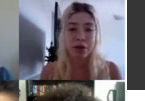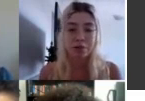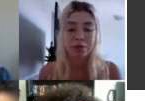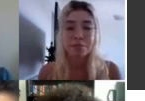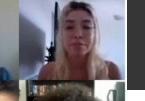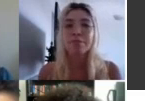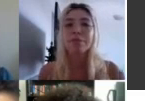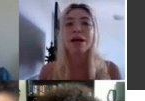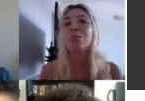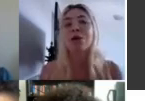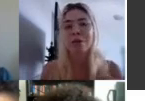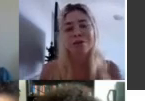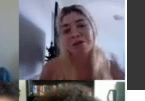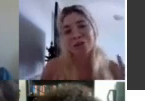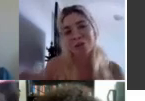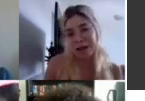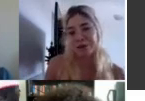conhece,